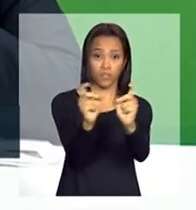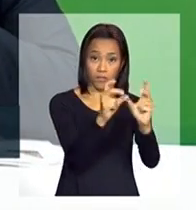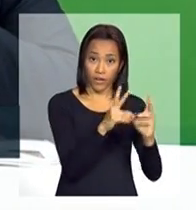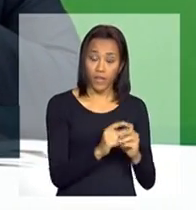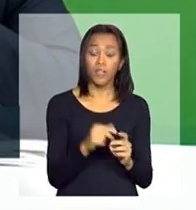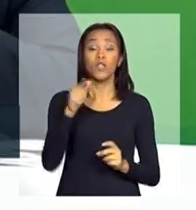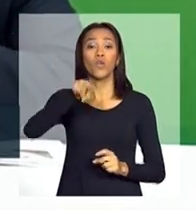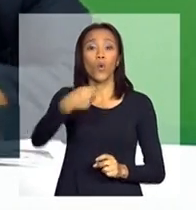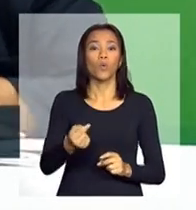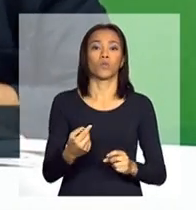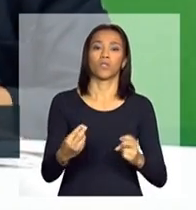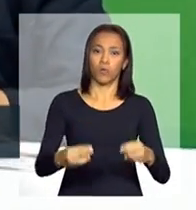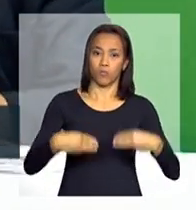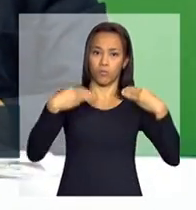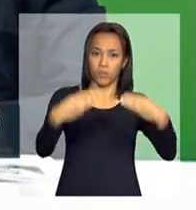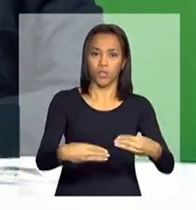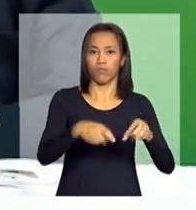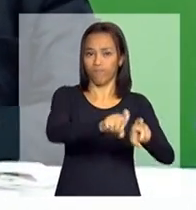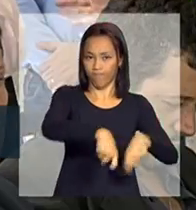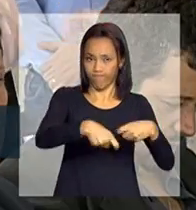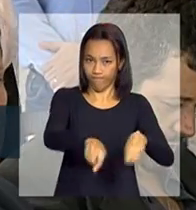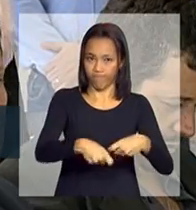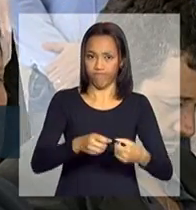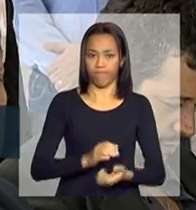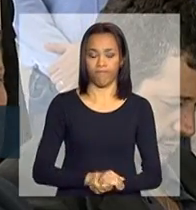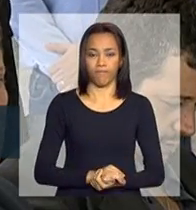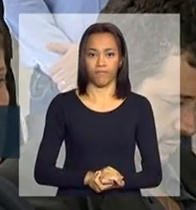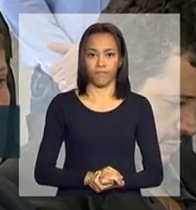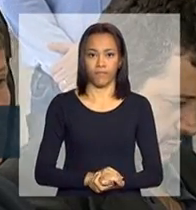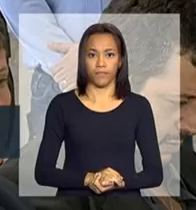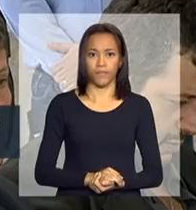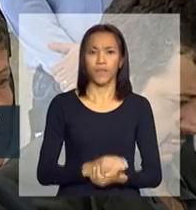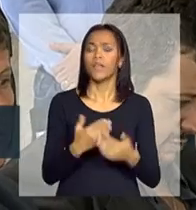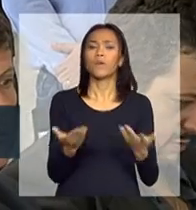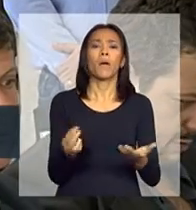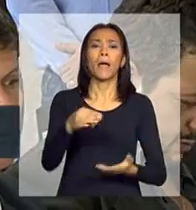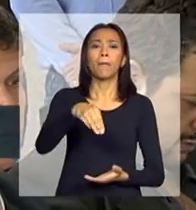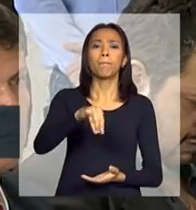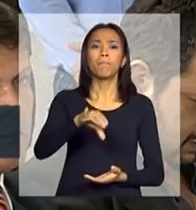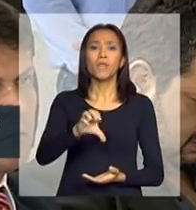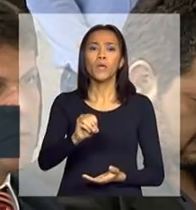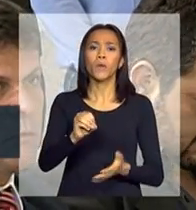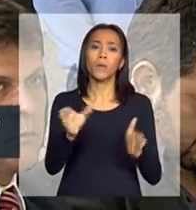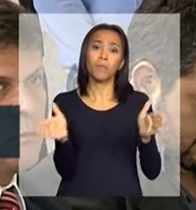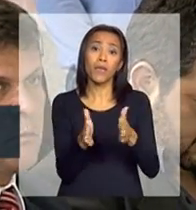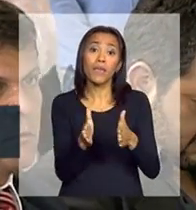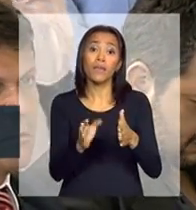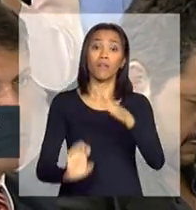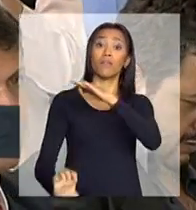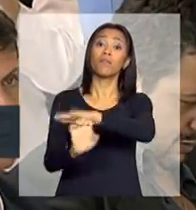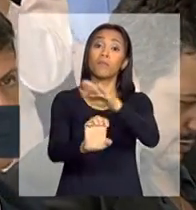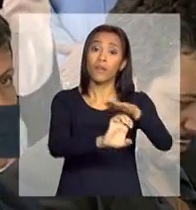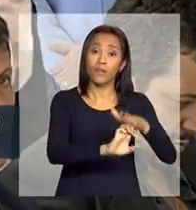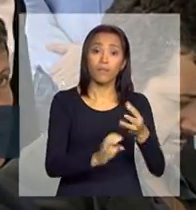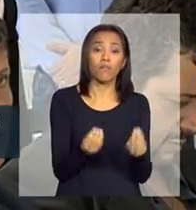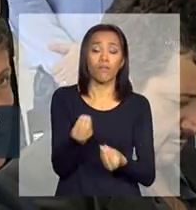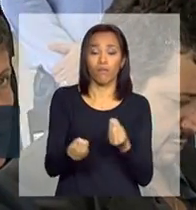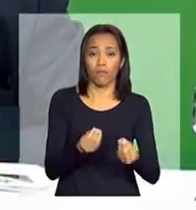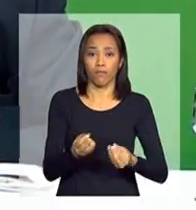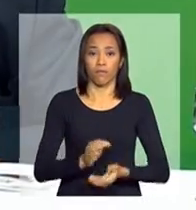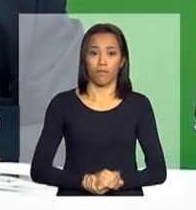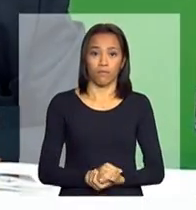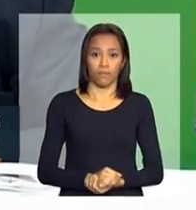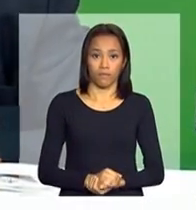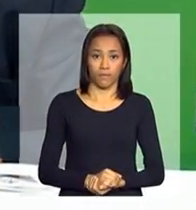Ministério da Fazenda e micro e pequena empresa ou não como micro e pequena empresa e